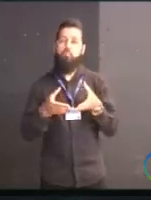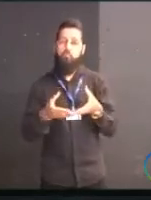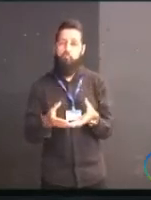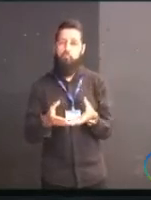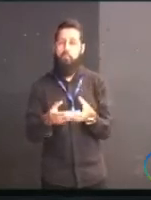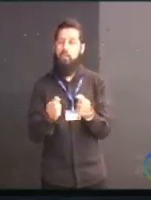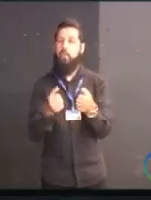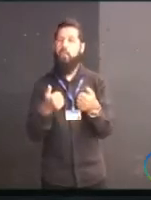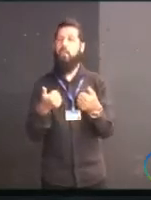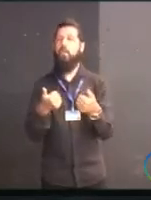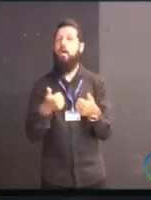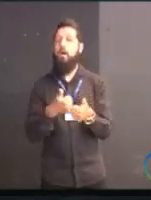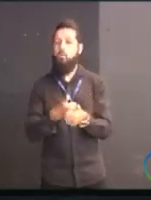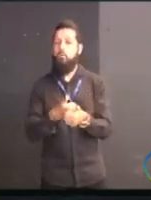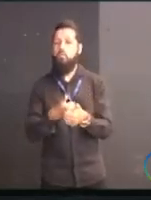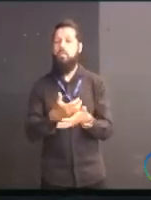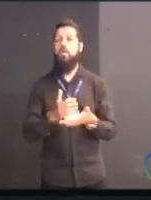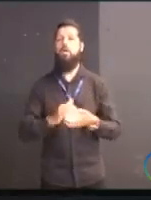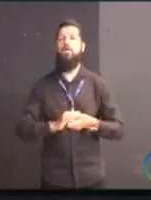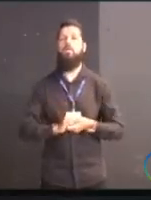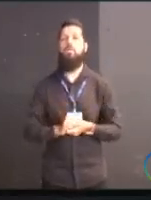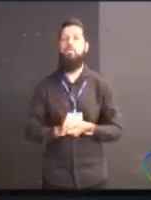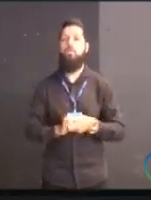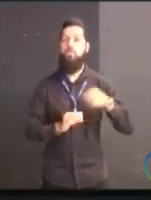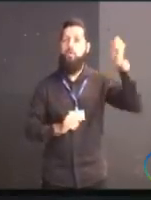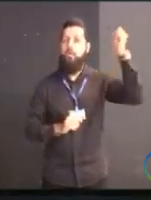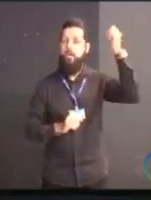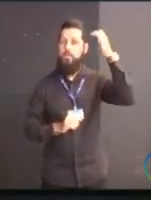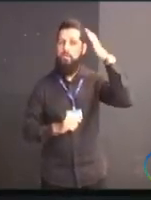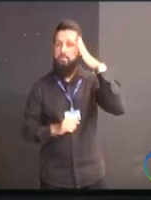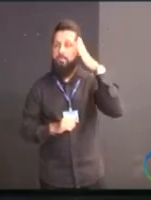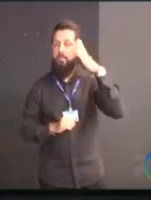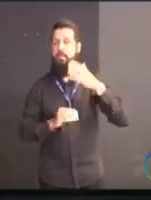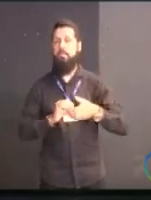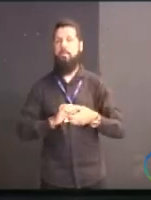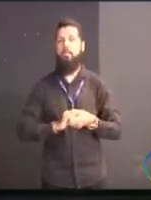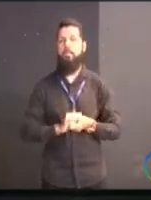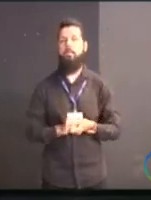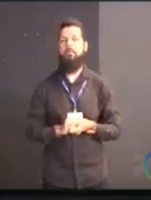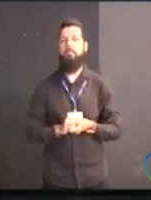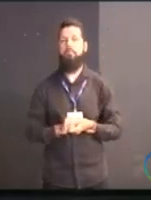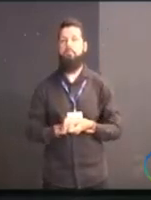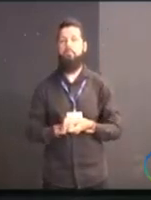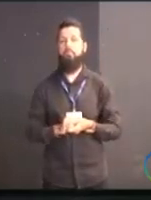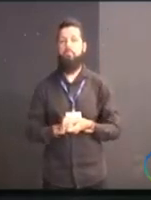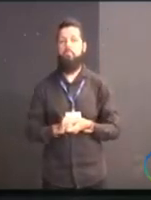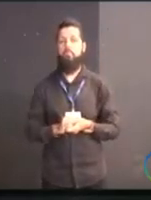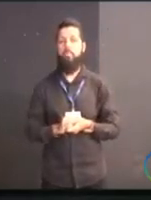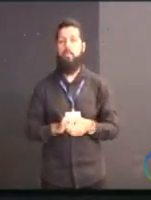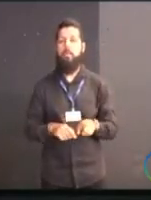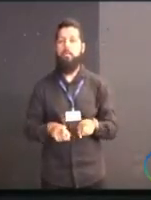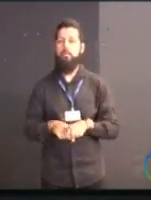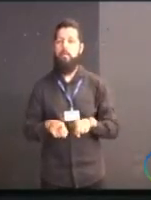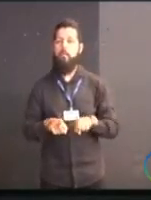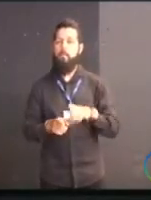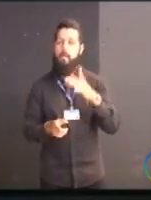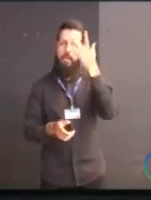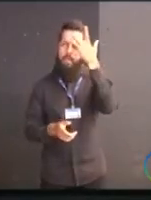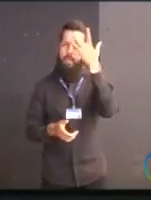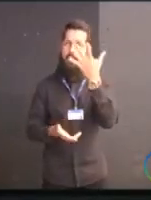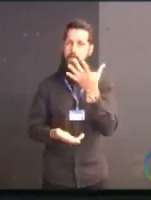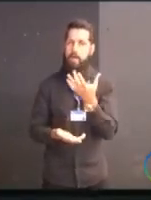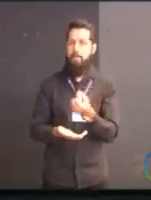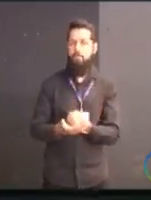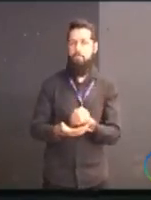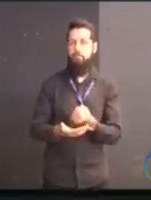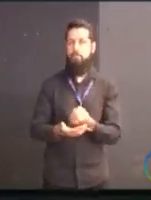décadas da União Espírita Mineira. Ele e Dona Neném Aluoto tinham assumido a tese de Chico ser Kardec,